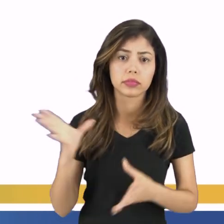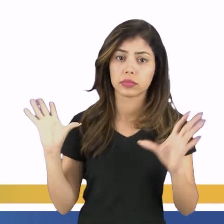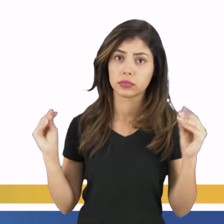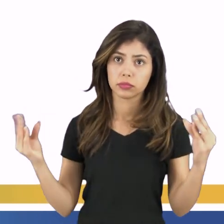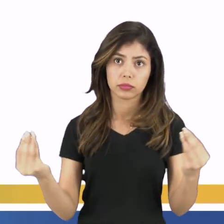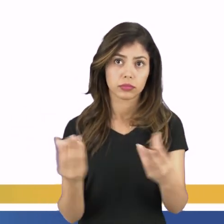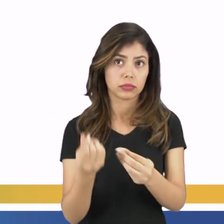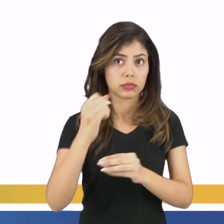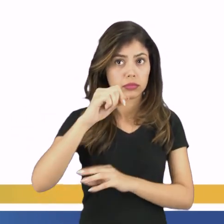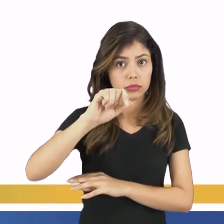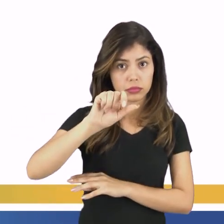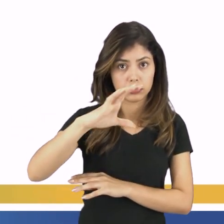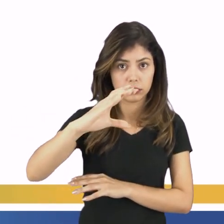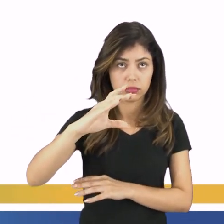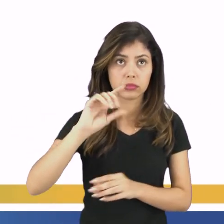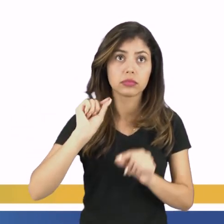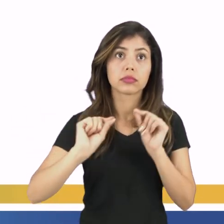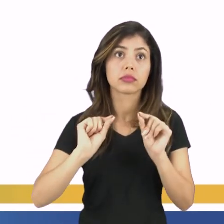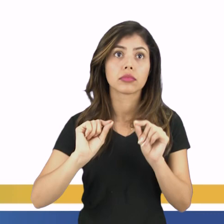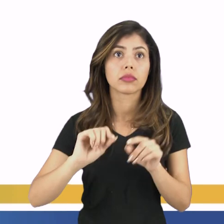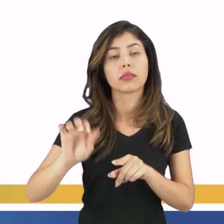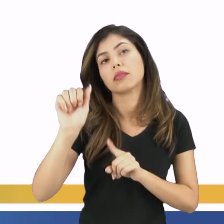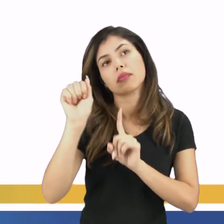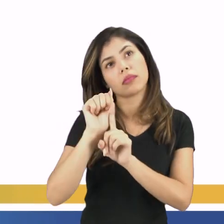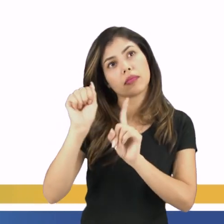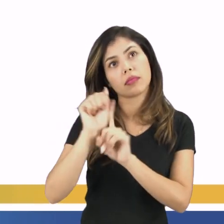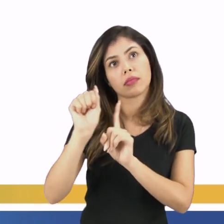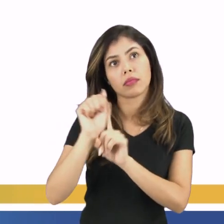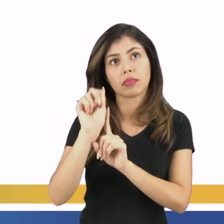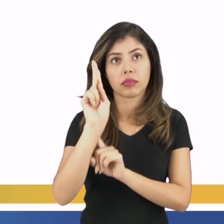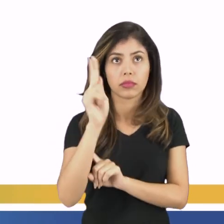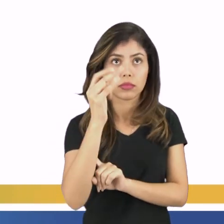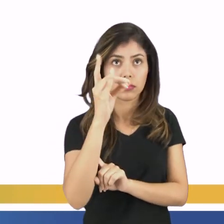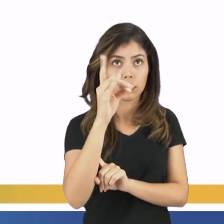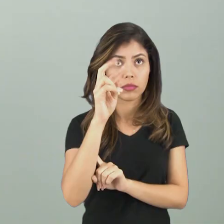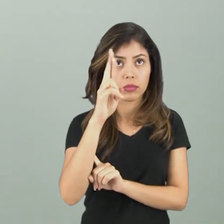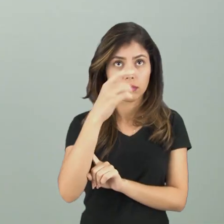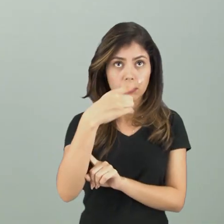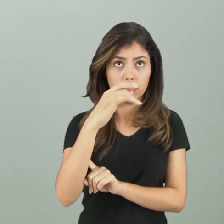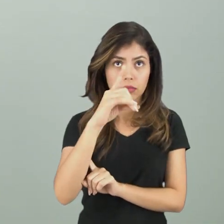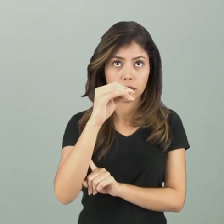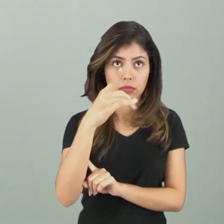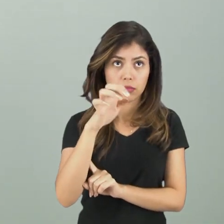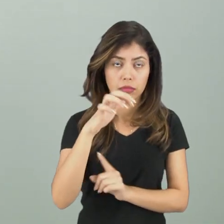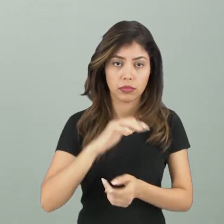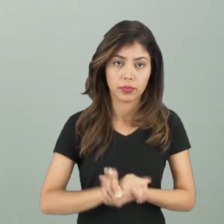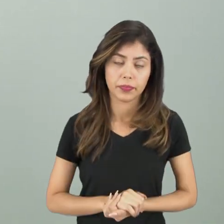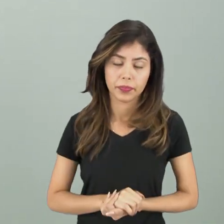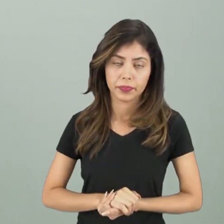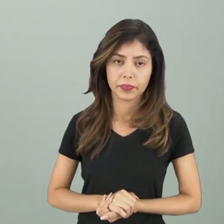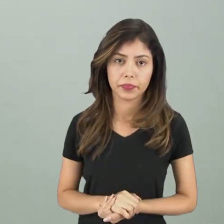classificada como uma base? É a letra A, que é o hidróxido de magnésio.